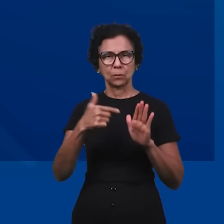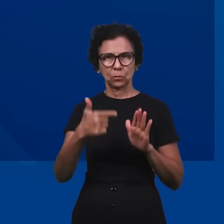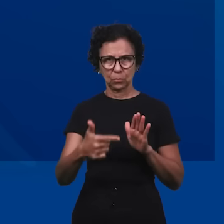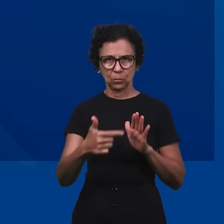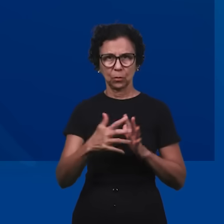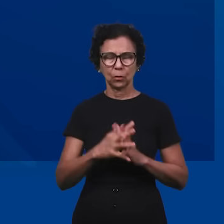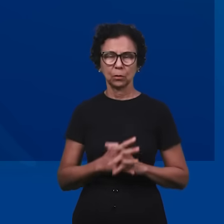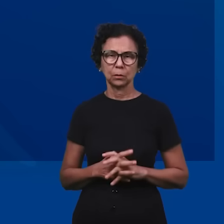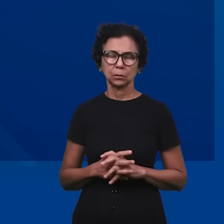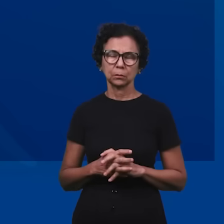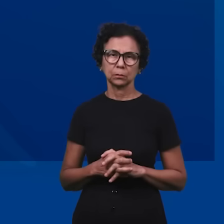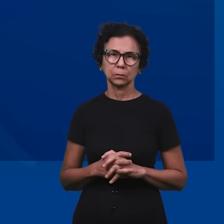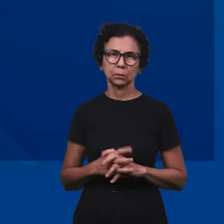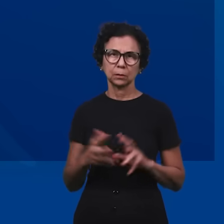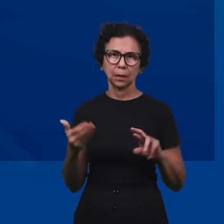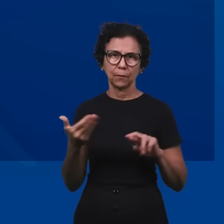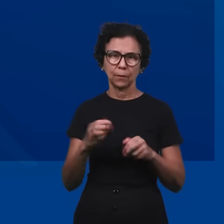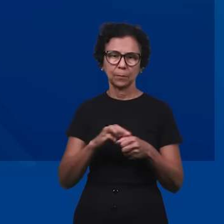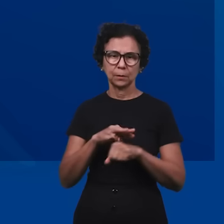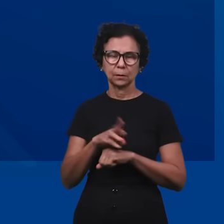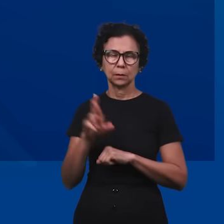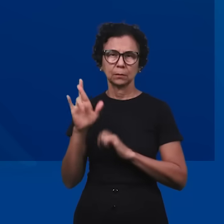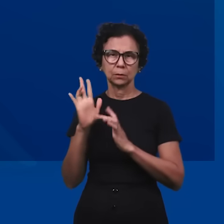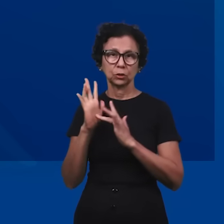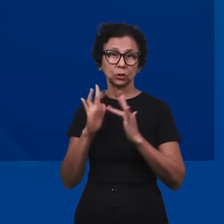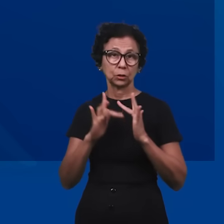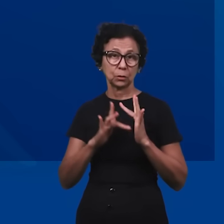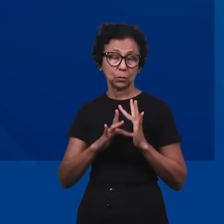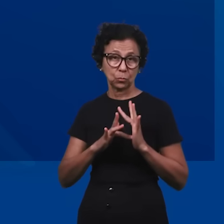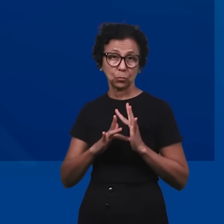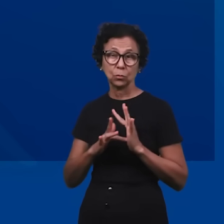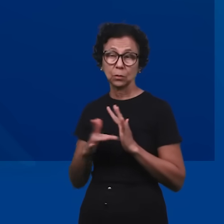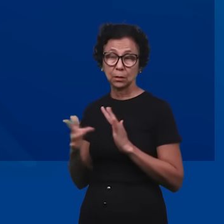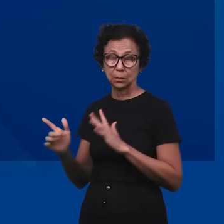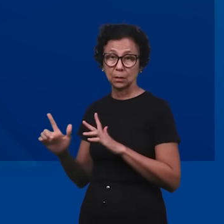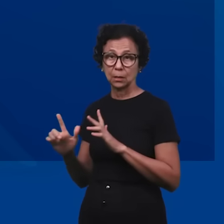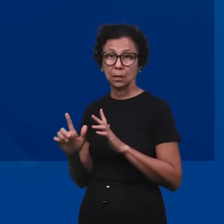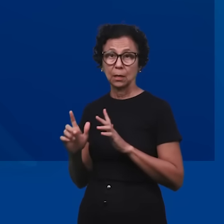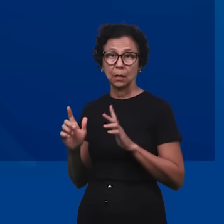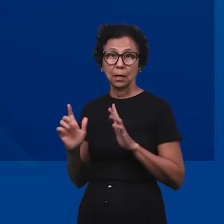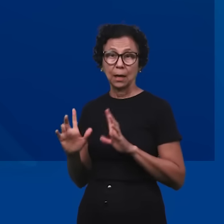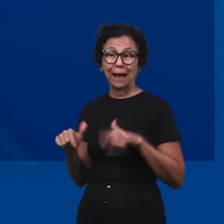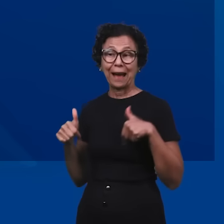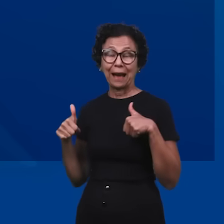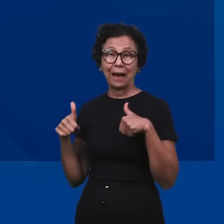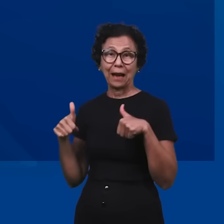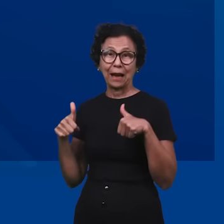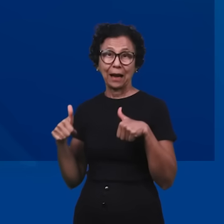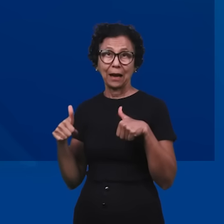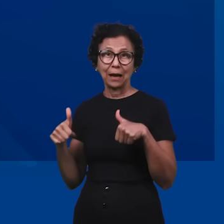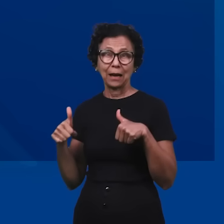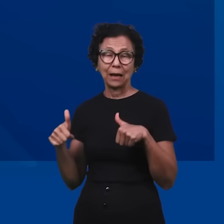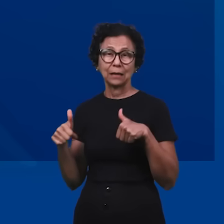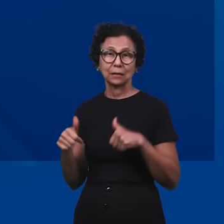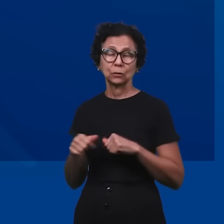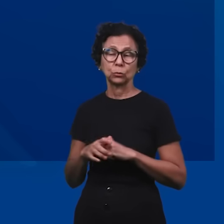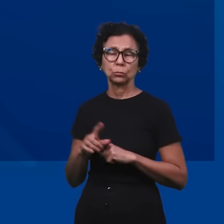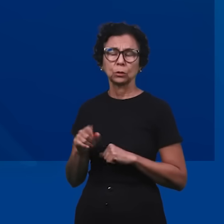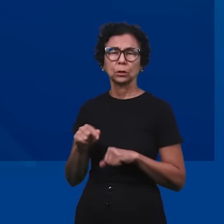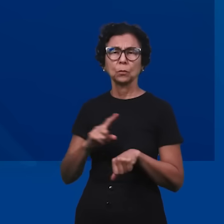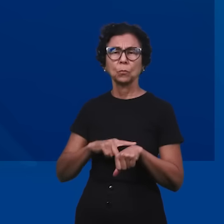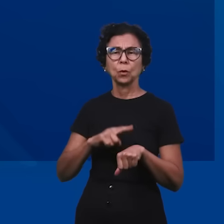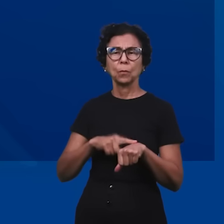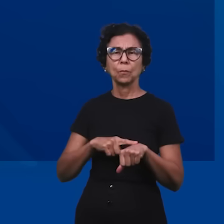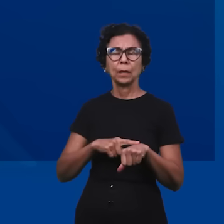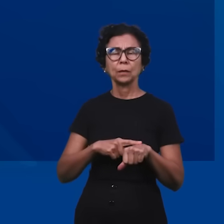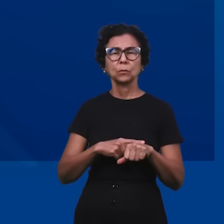verso 2, nos fala do ministério do Senhor Jesus. E o ato do Senhor Jesus fala da cura do paralítico,